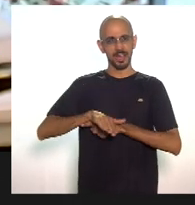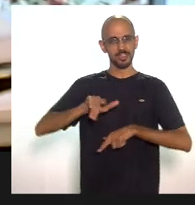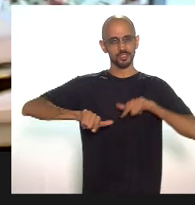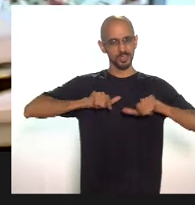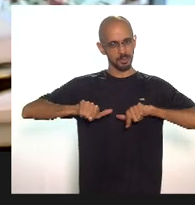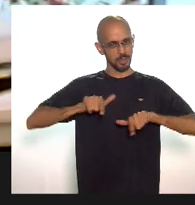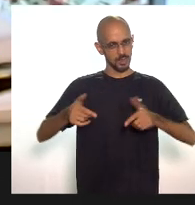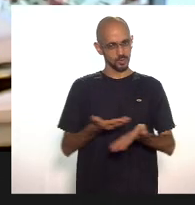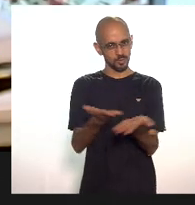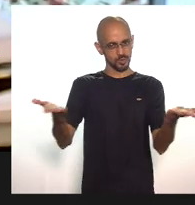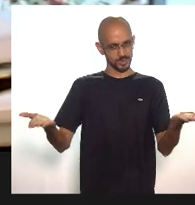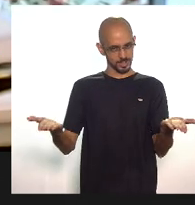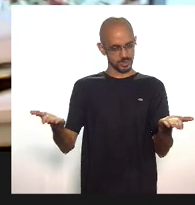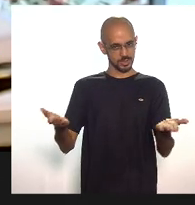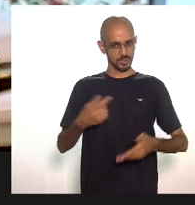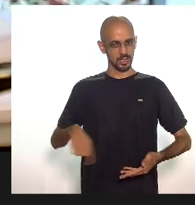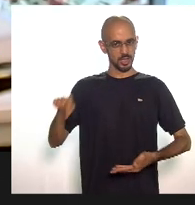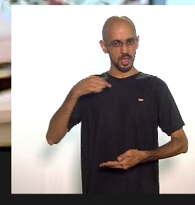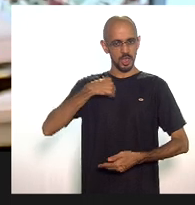vocês. Eu sou